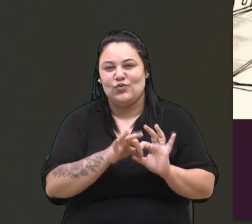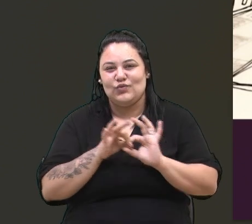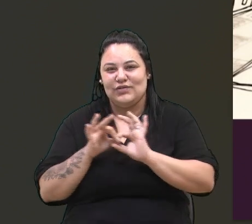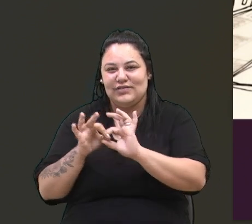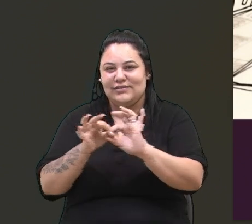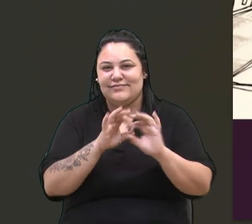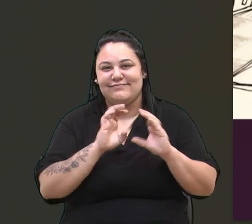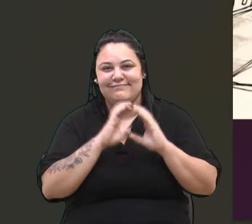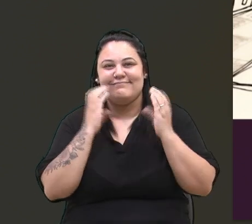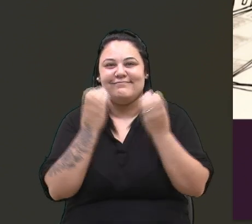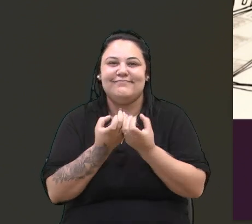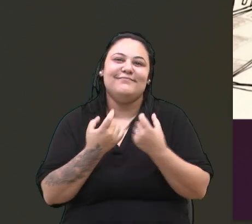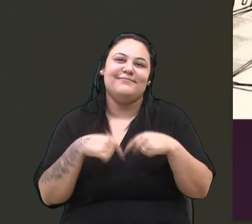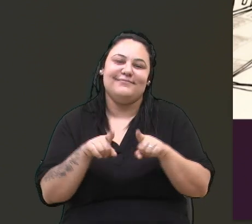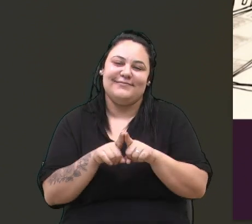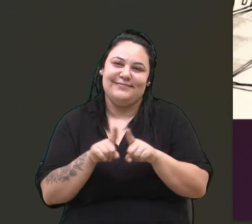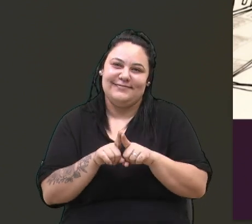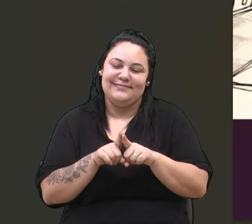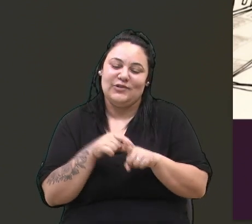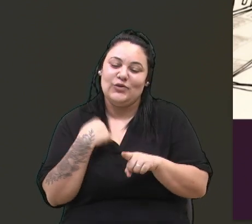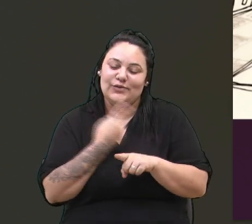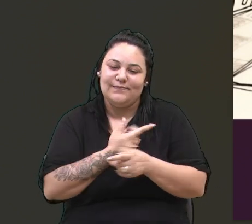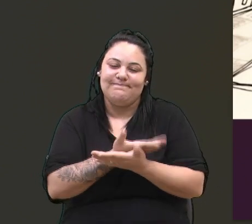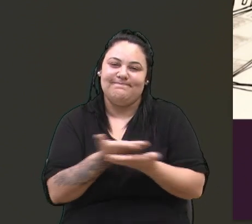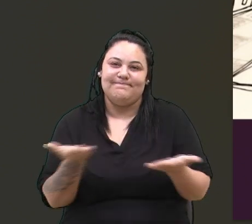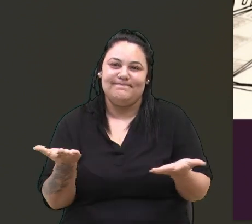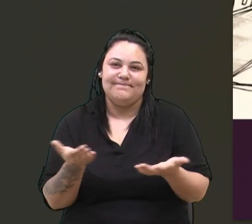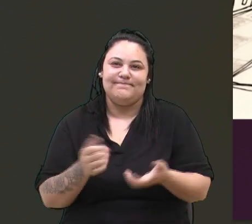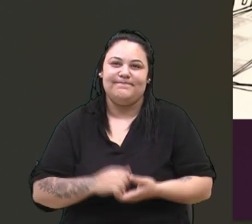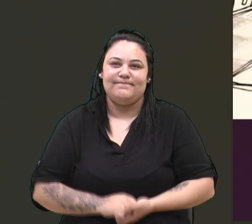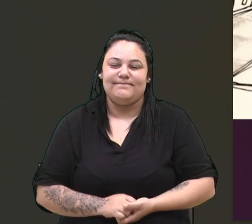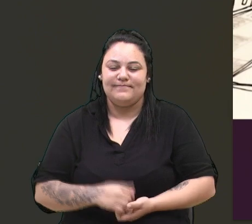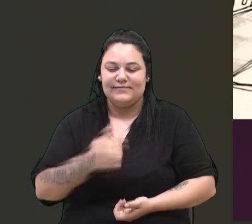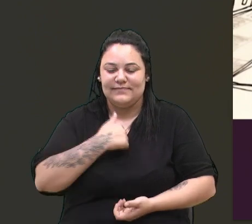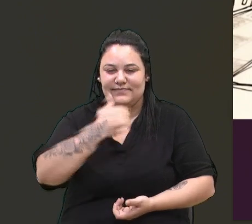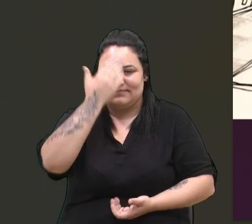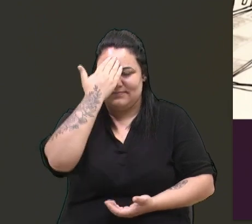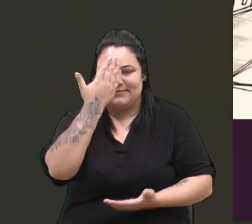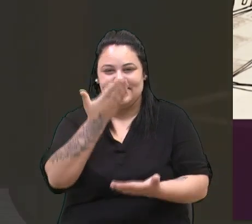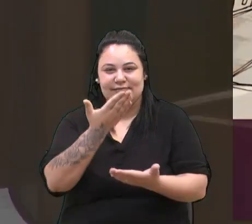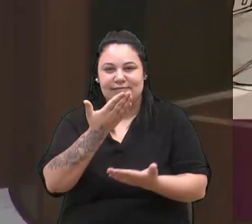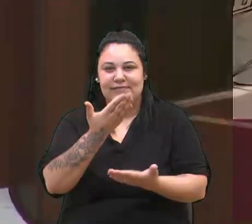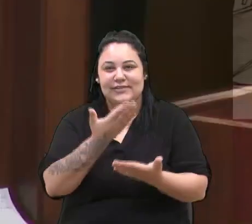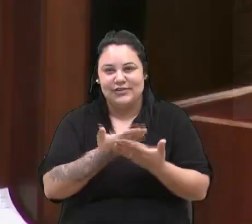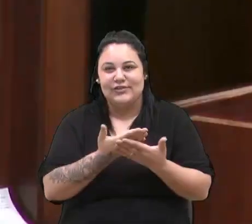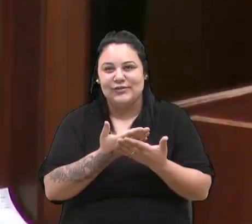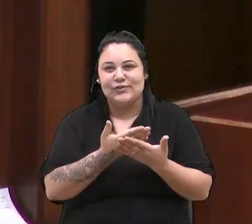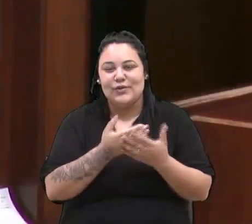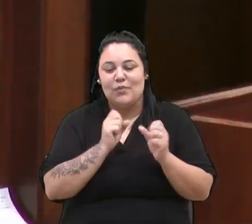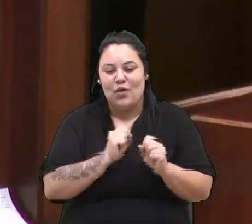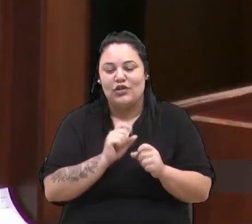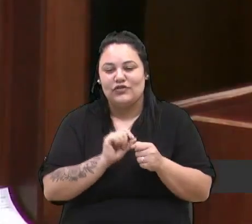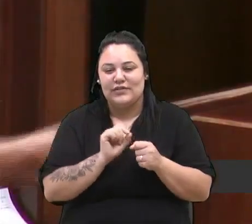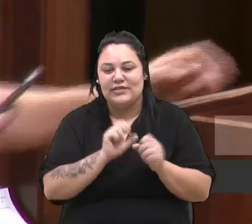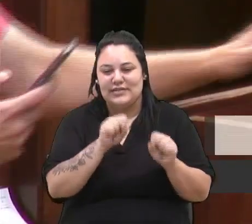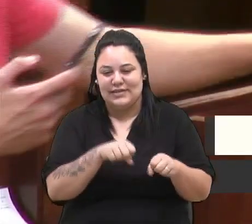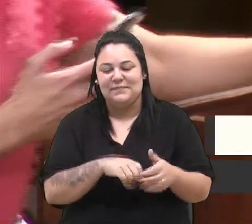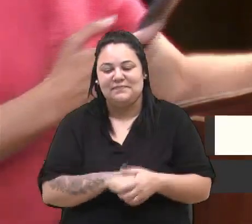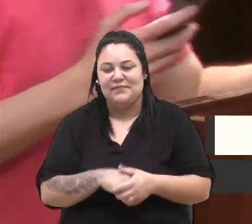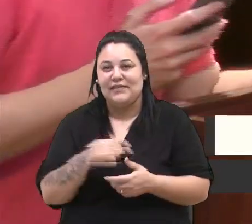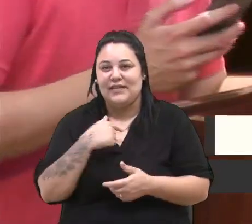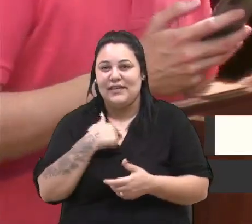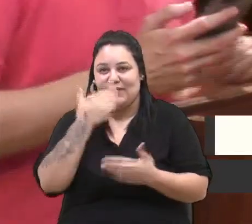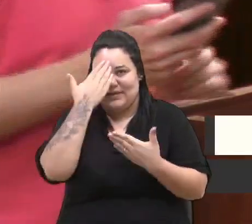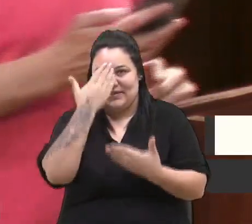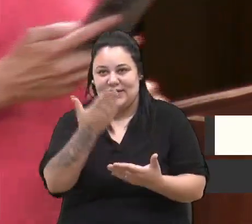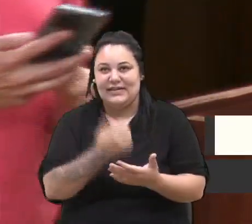entre a comunidade nos nossos espaços. Eu agradeço Vou passar as palavras, então, para o professor.